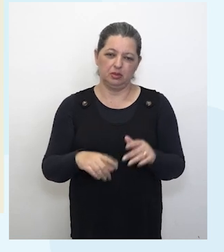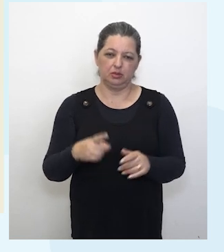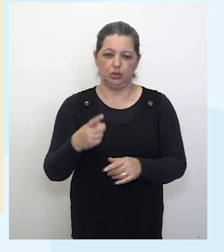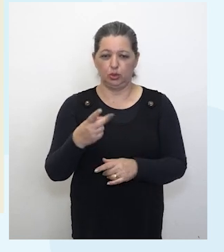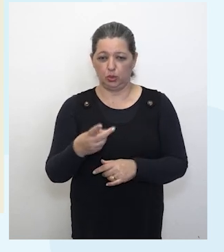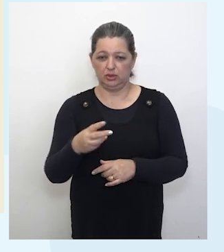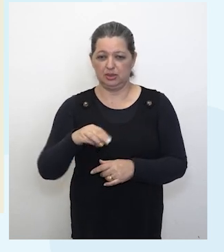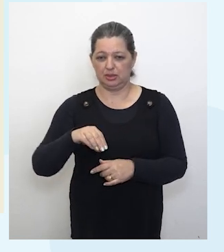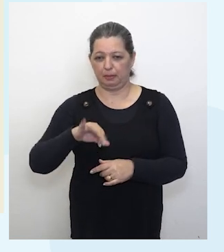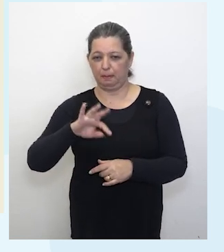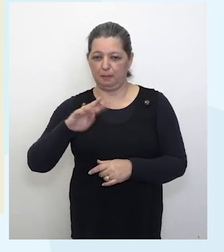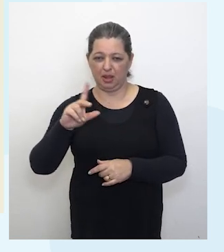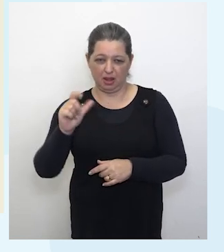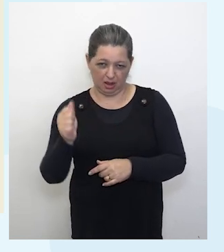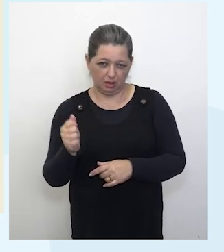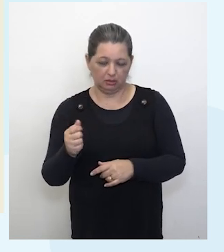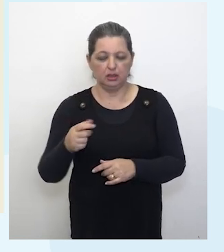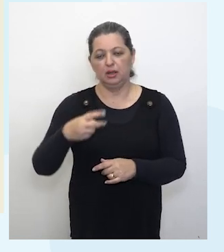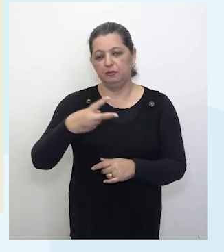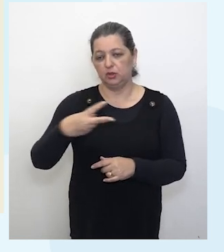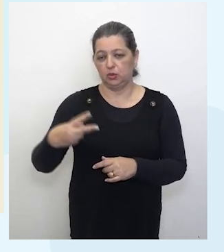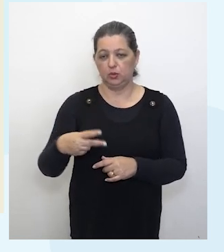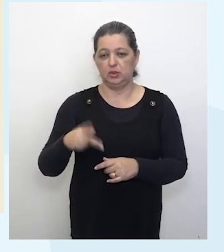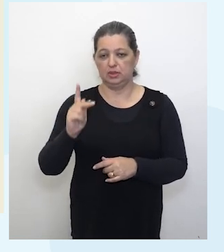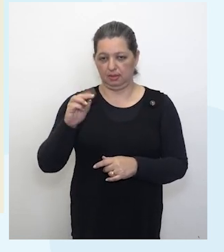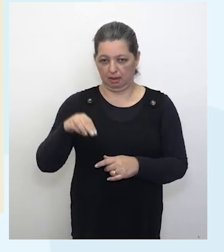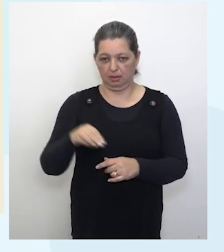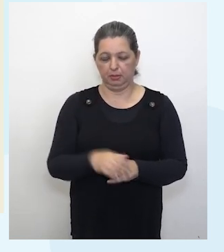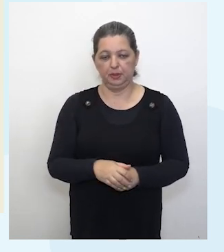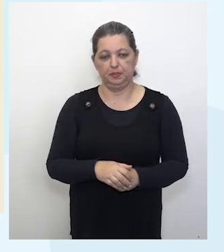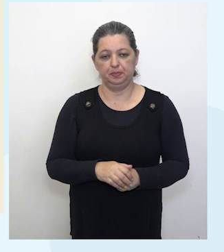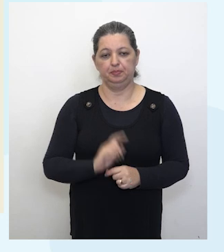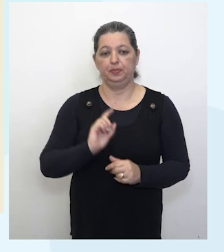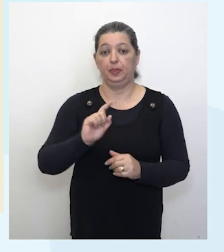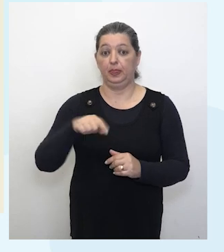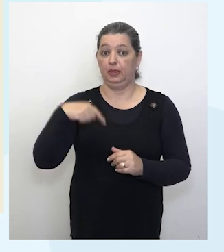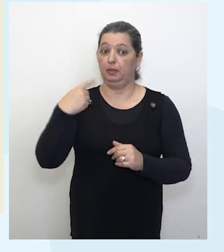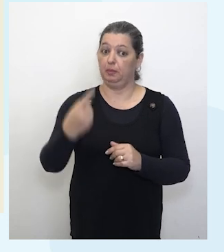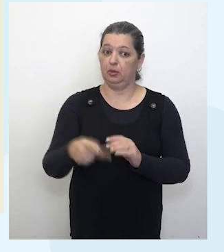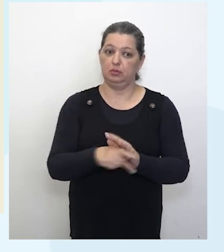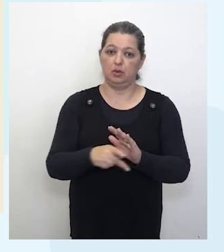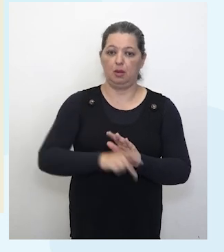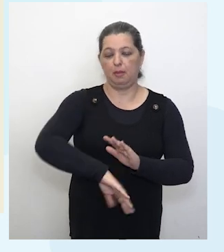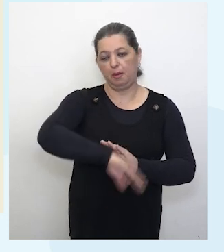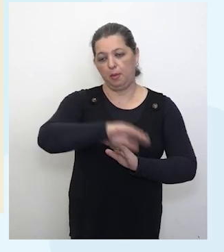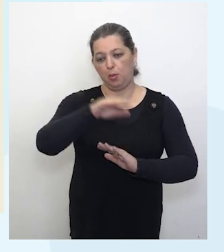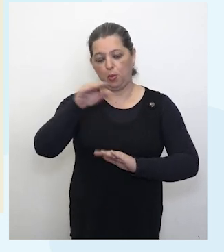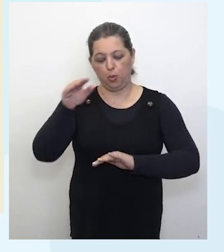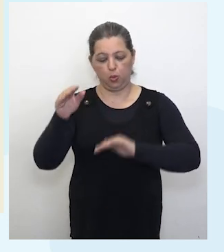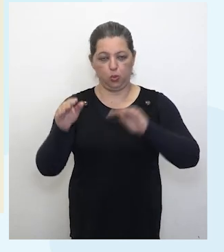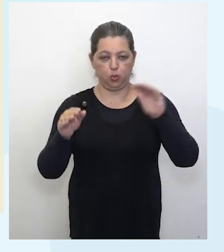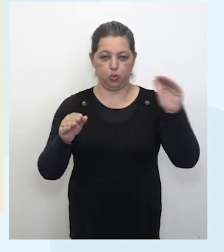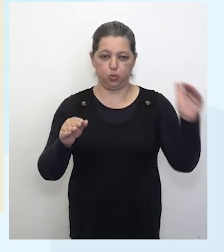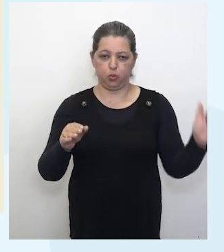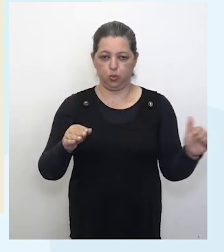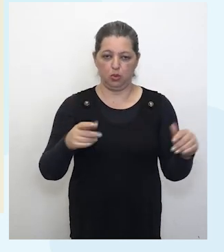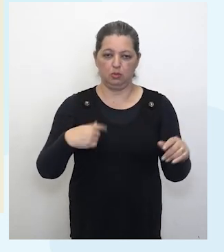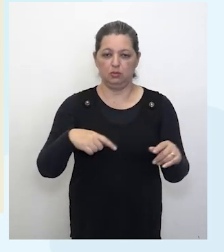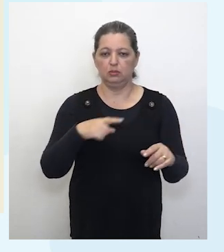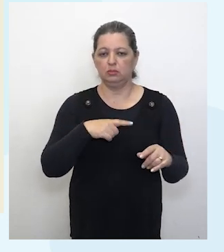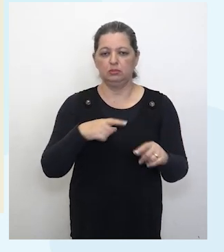22 quilômetros depois da costa, né? Isso. Aí a gente tem a zona